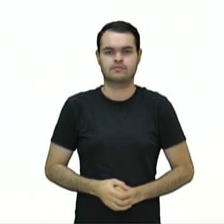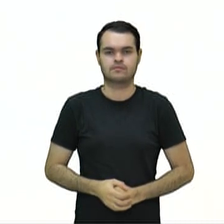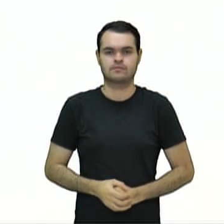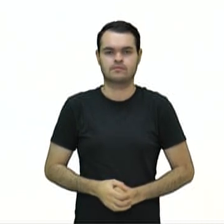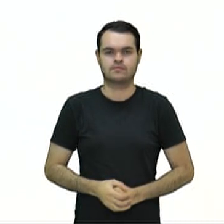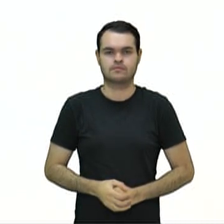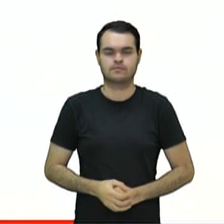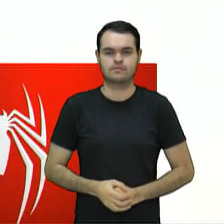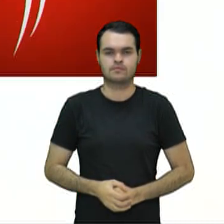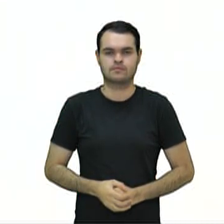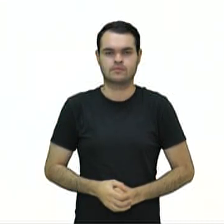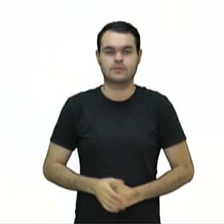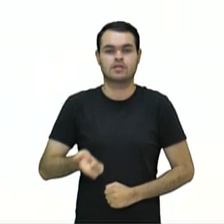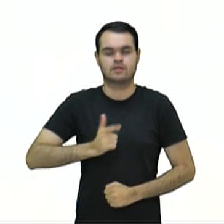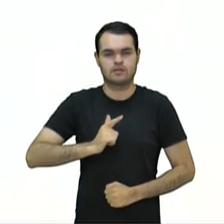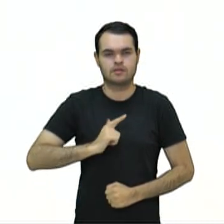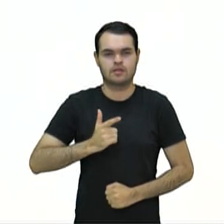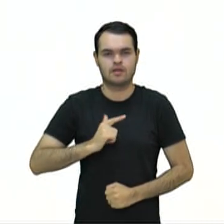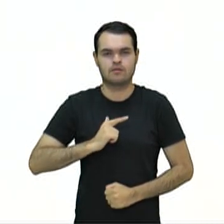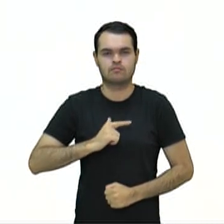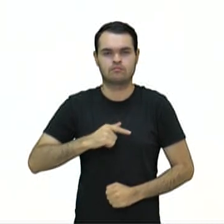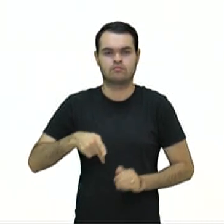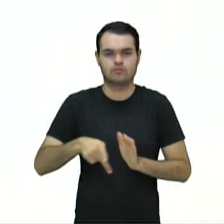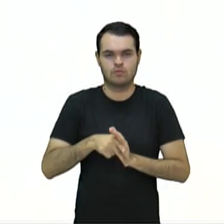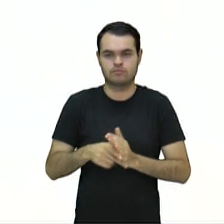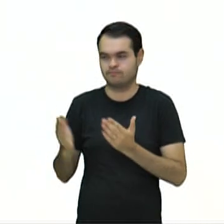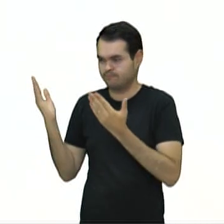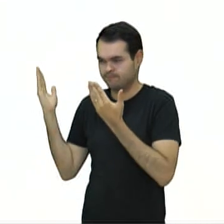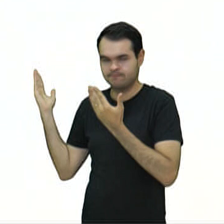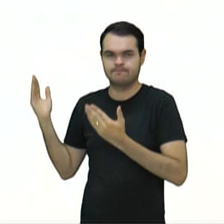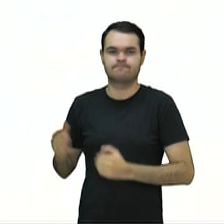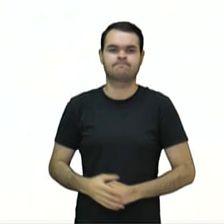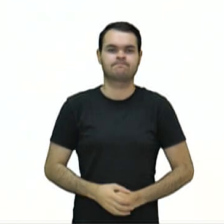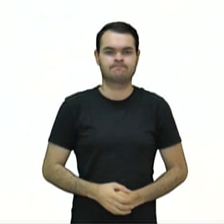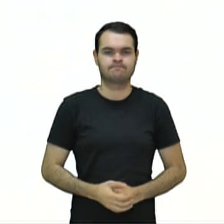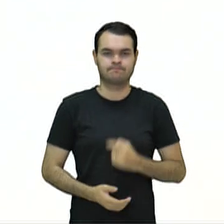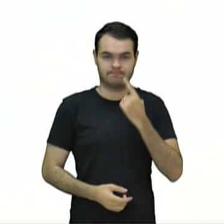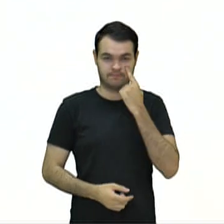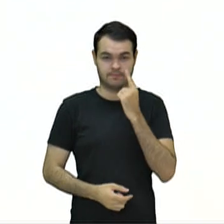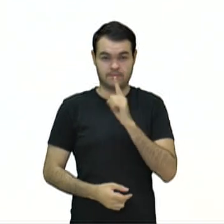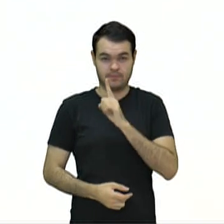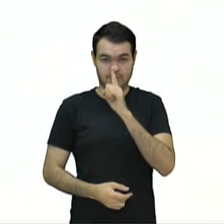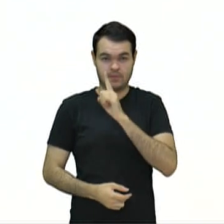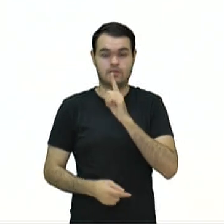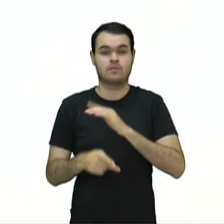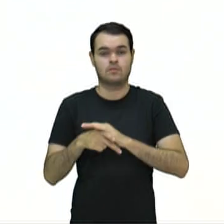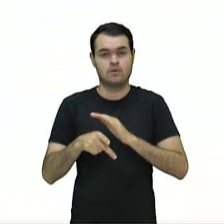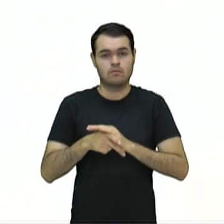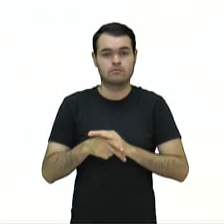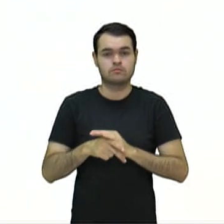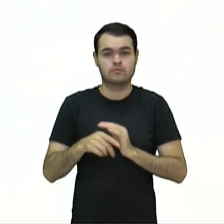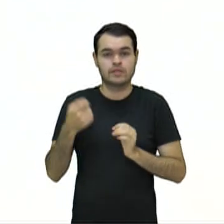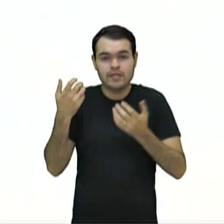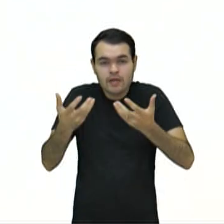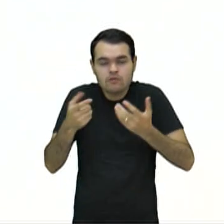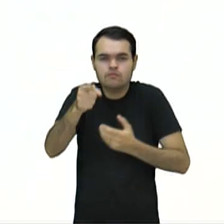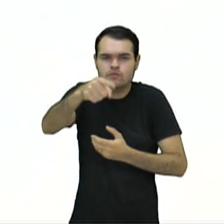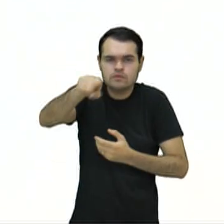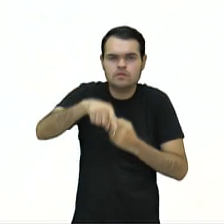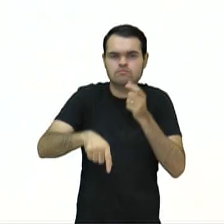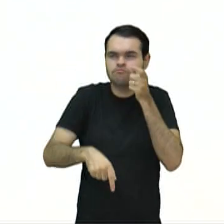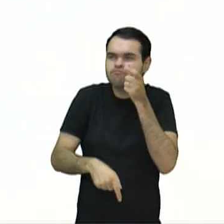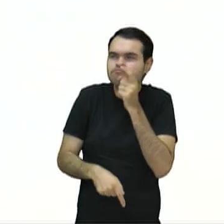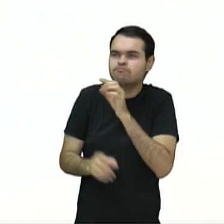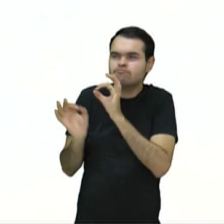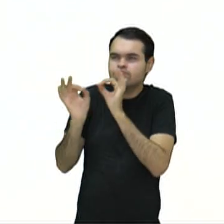the vocabulary. Então nós temos aqui esse personagem. Eu quero que vocês observem os personagens que estão, o personagem